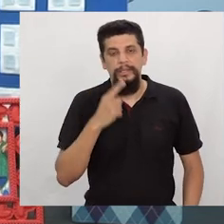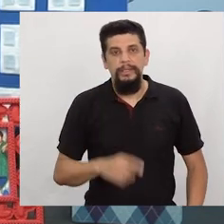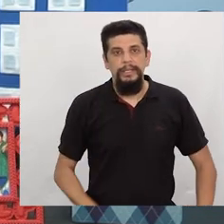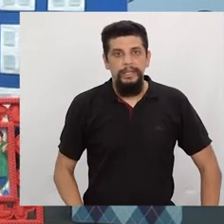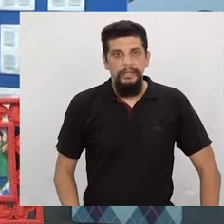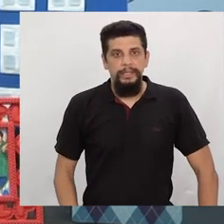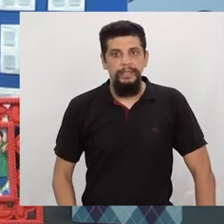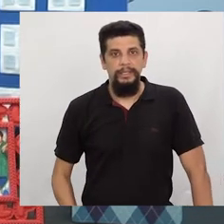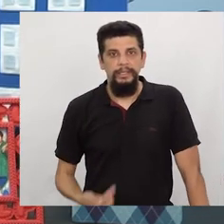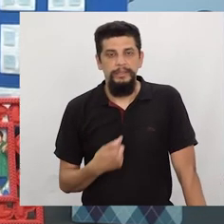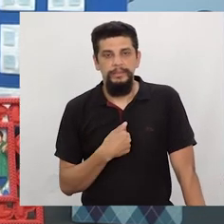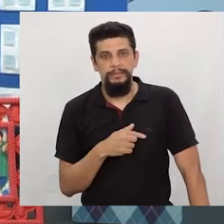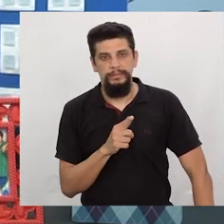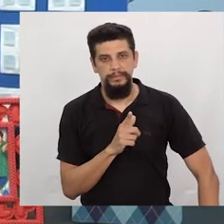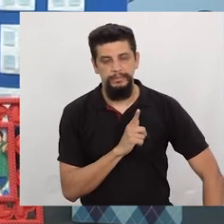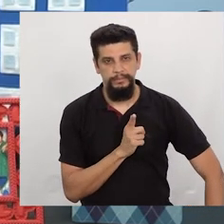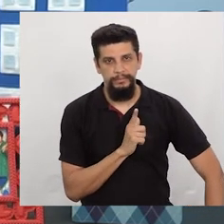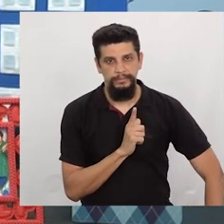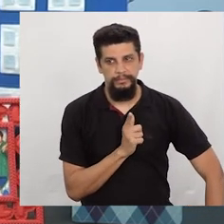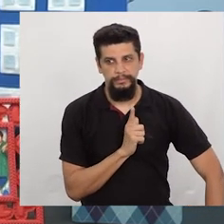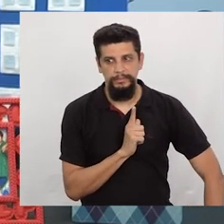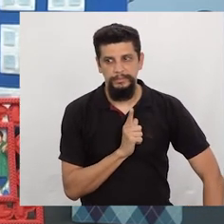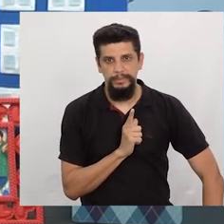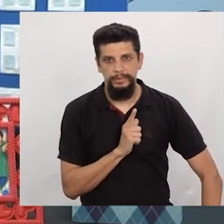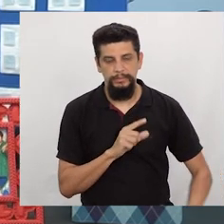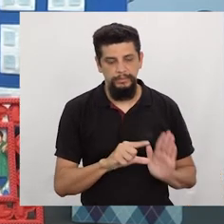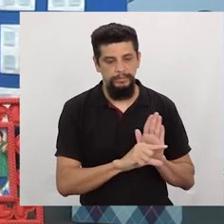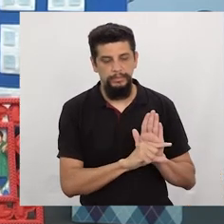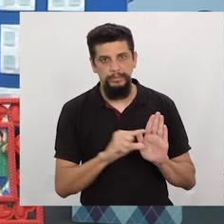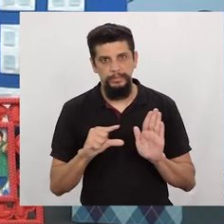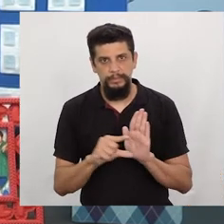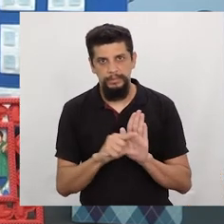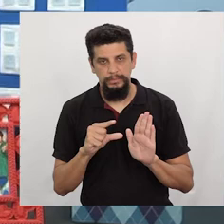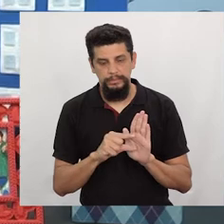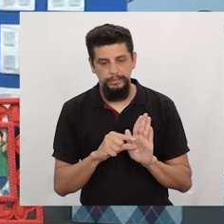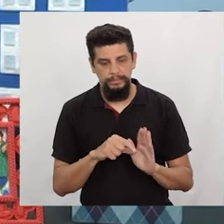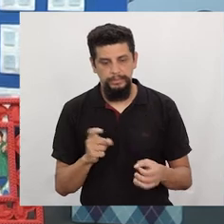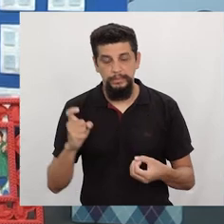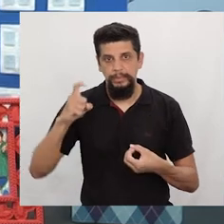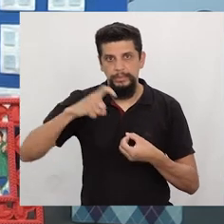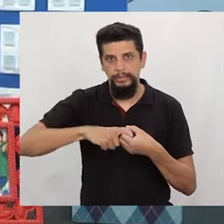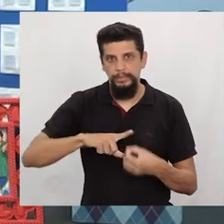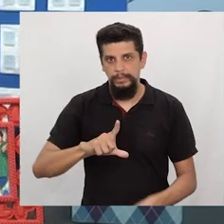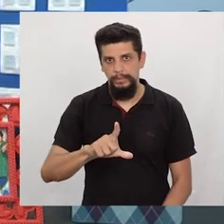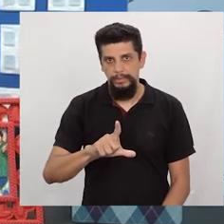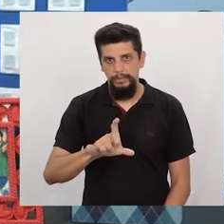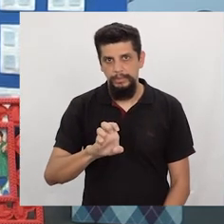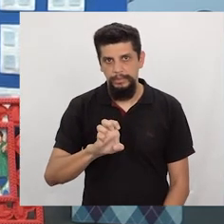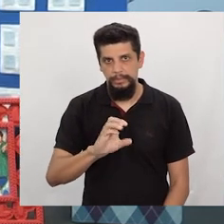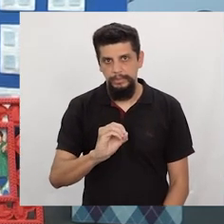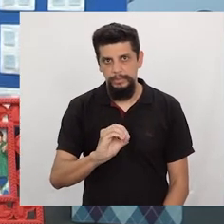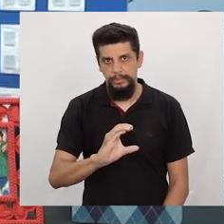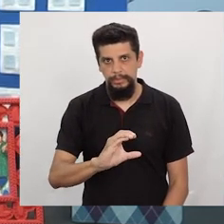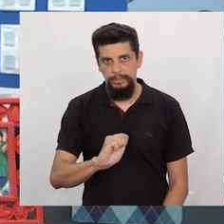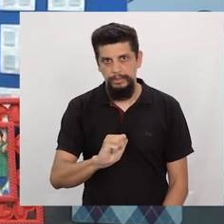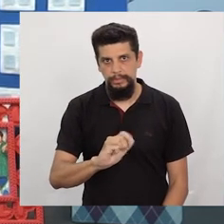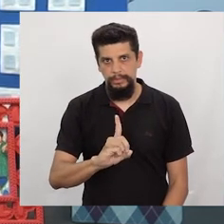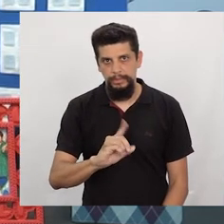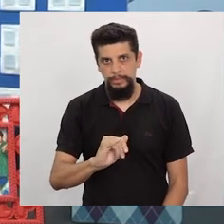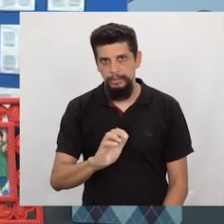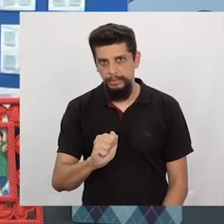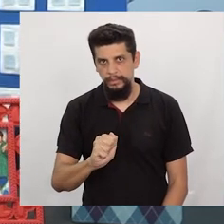só, eu vou trazer aqui para vocês um trecho de uma fala da Dona Leocádia. E gostaria que